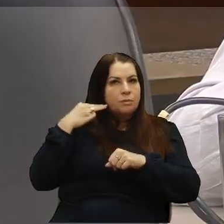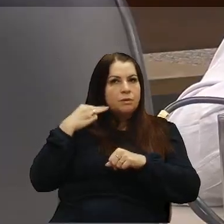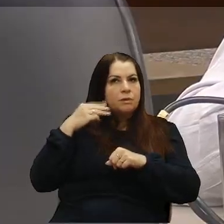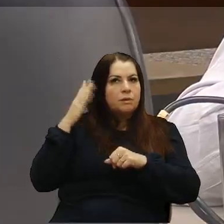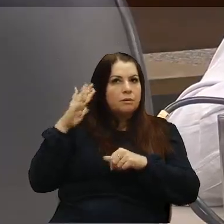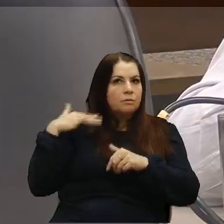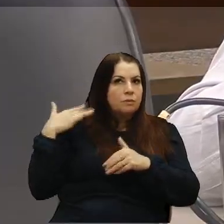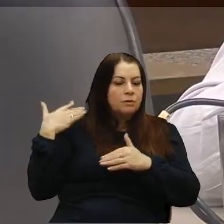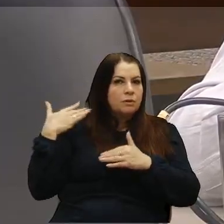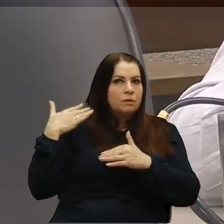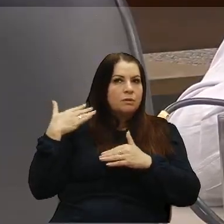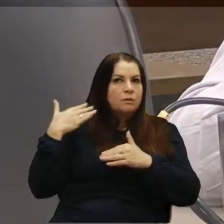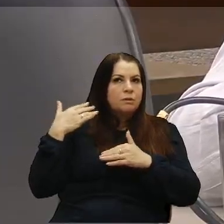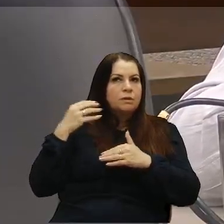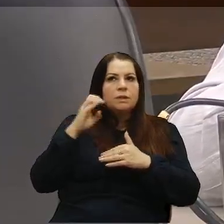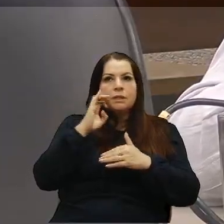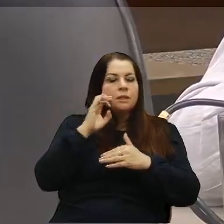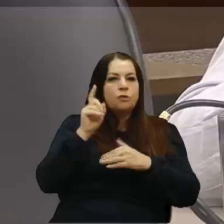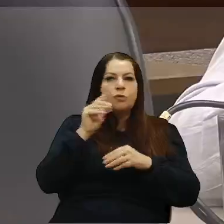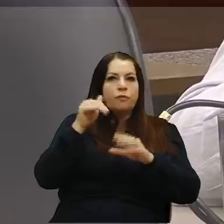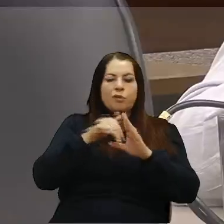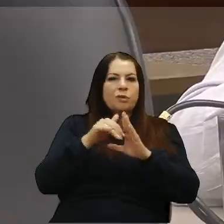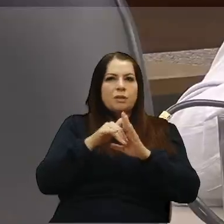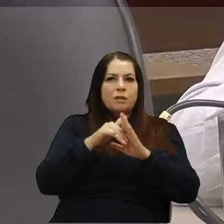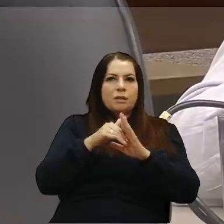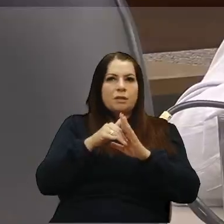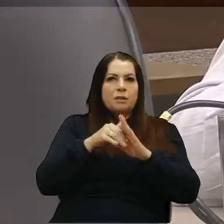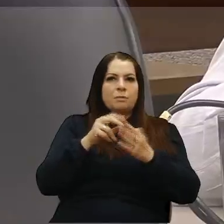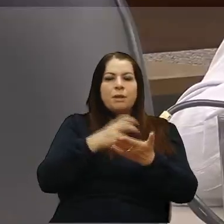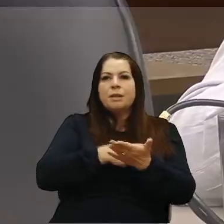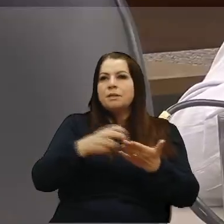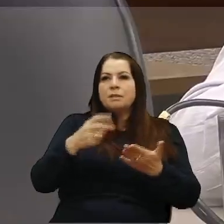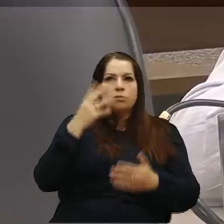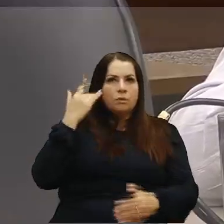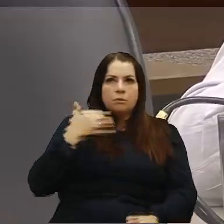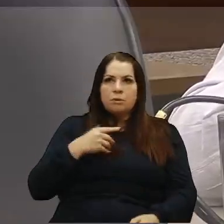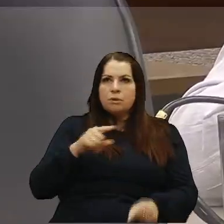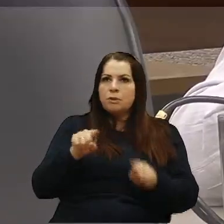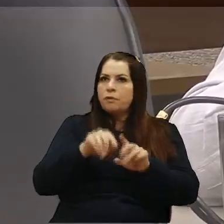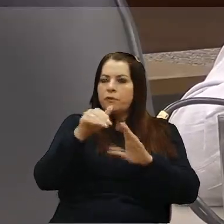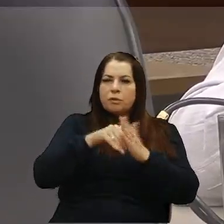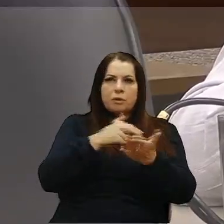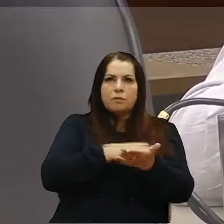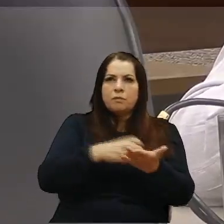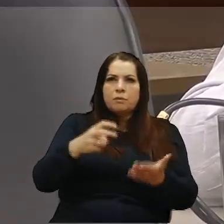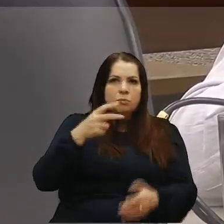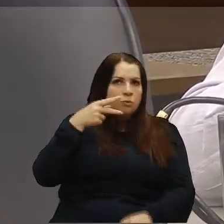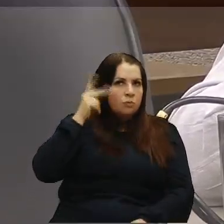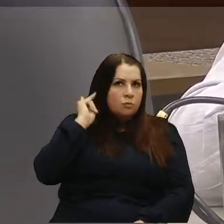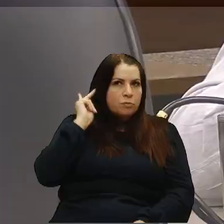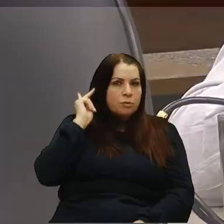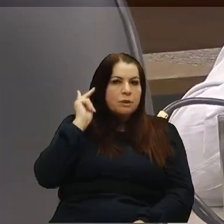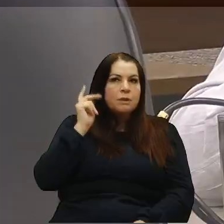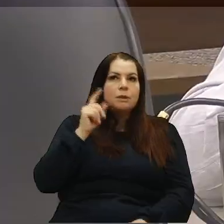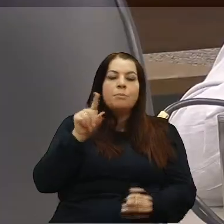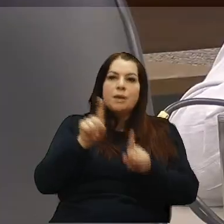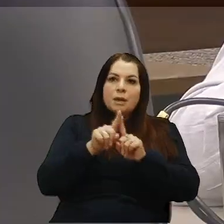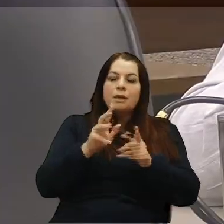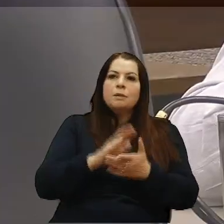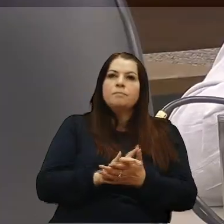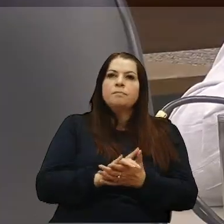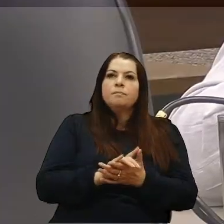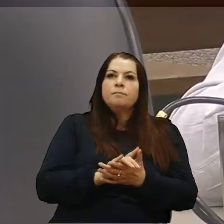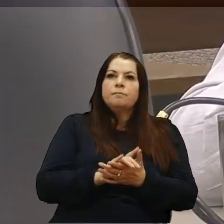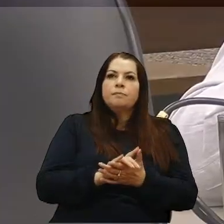conversar com a vereadora Estela. Não votei pela cassação da vereadora Daiane e não votei pela cassação do vereador Iago. Votei para instaurar